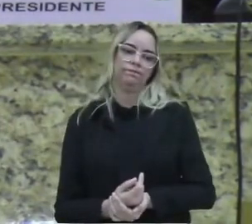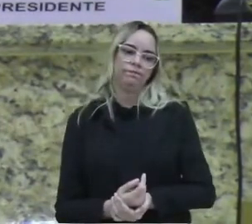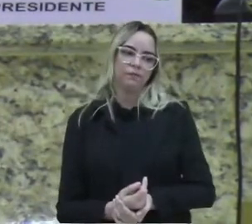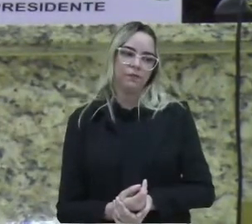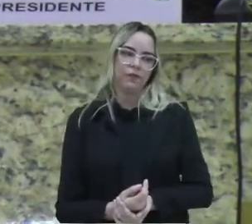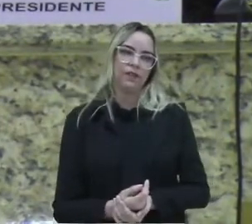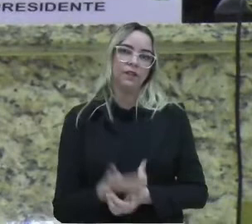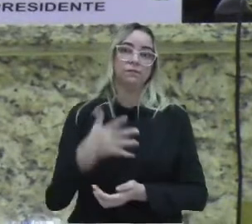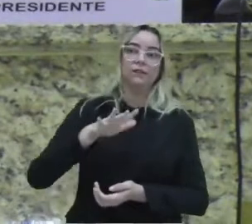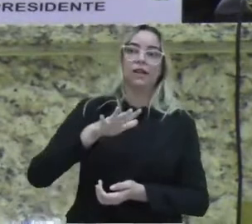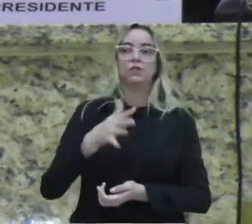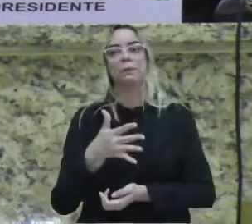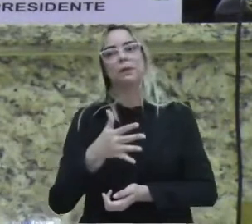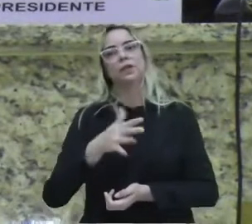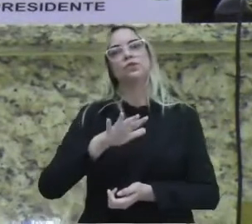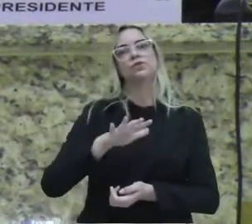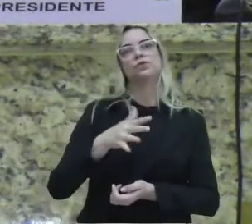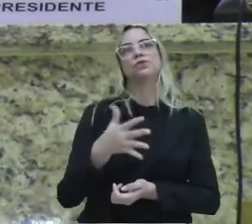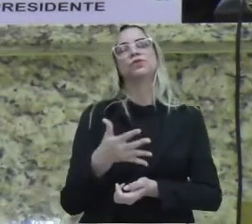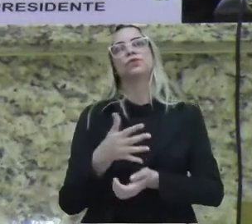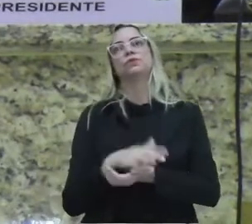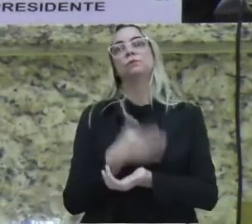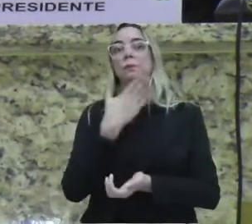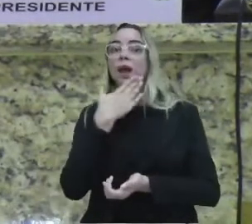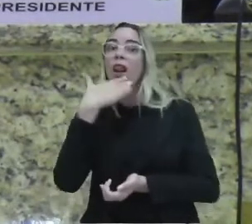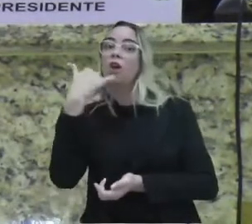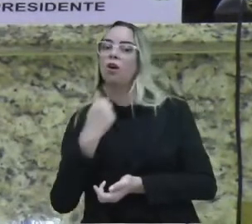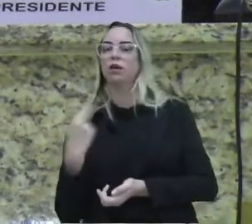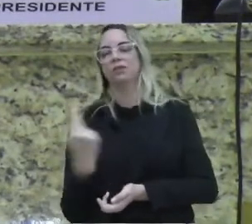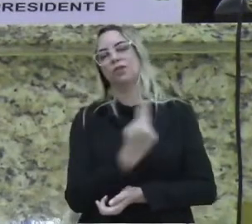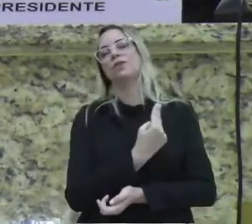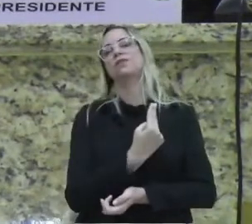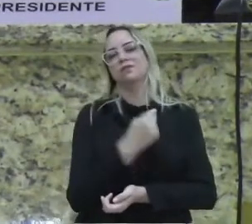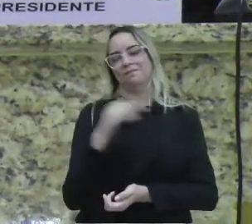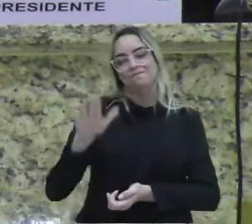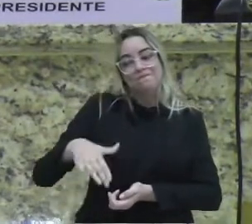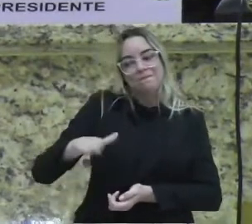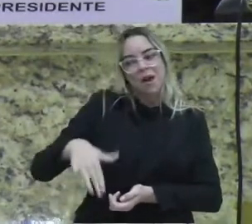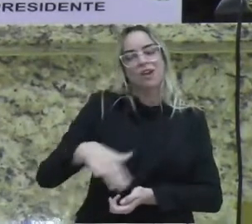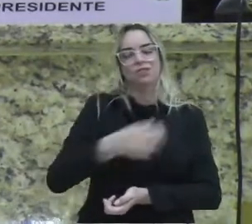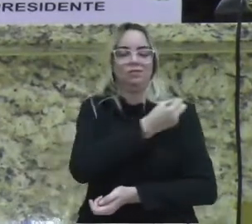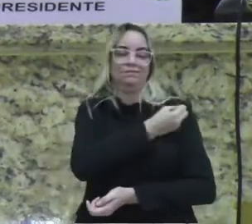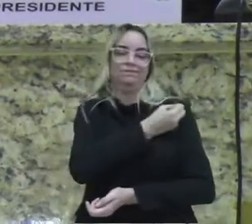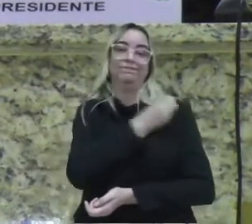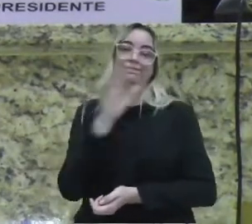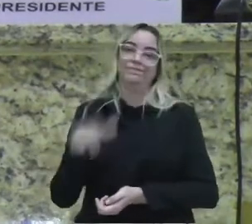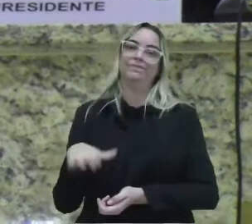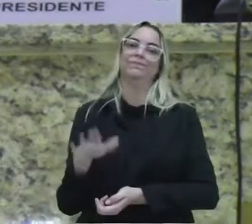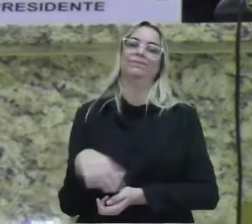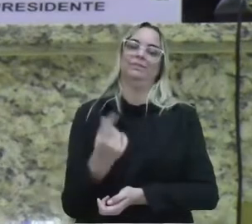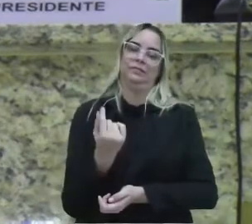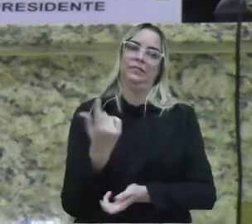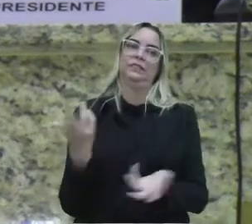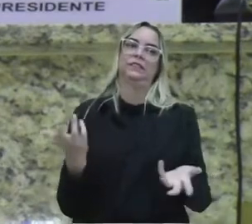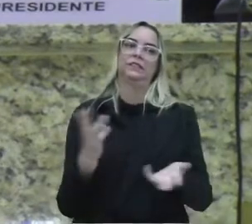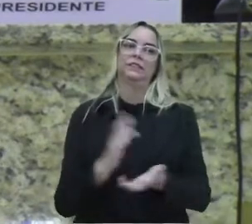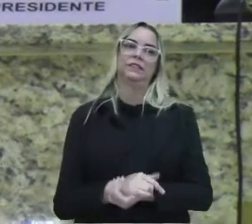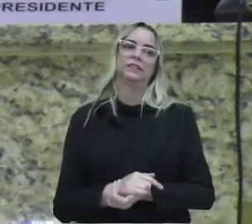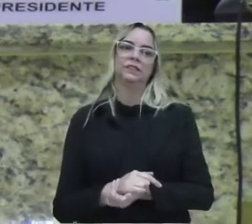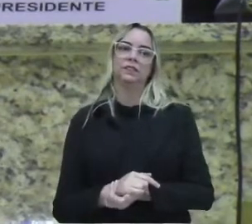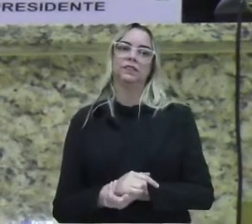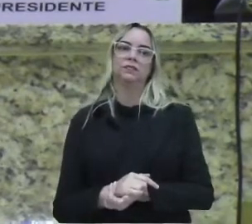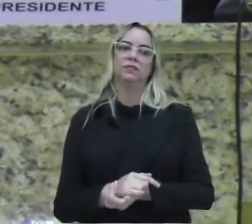recurso razoavelmente favorável para a gente. É muito abaixo do que é o que a gente necessita. Em relação